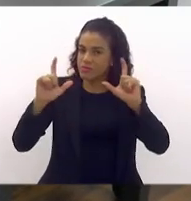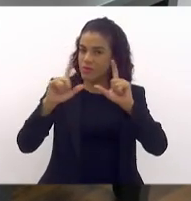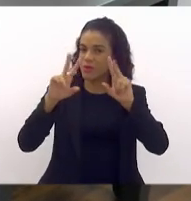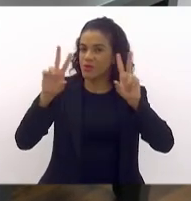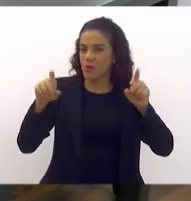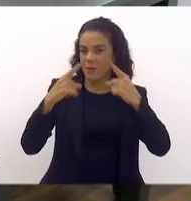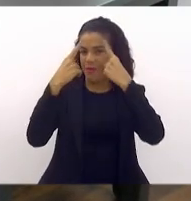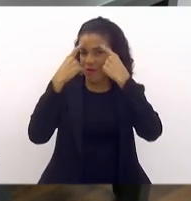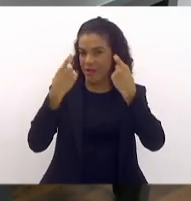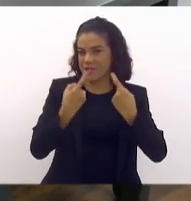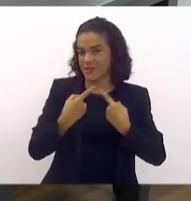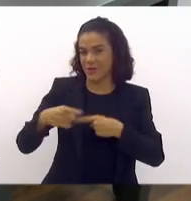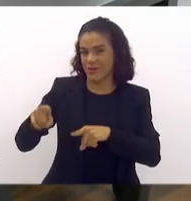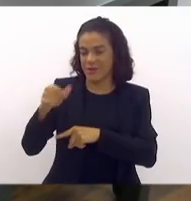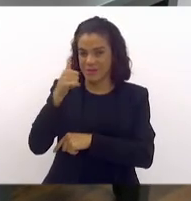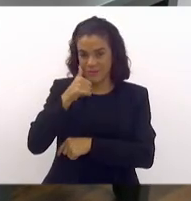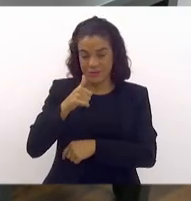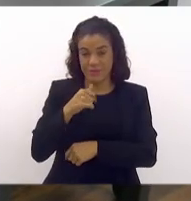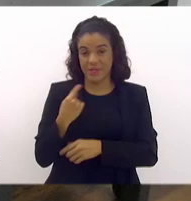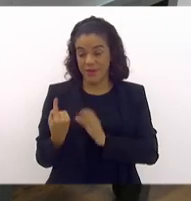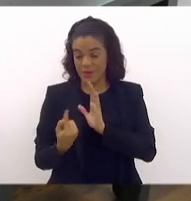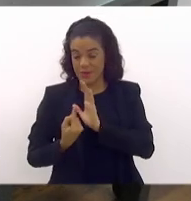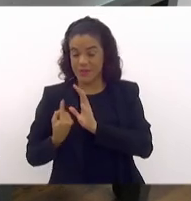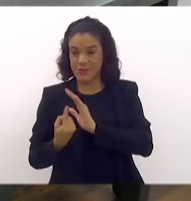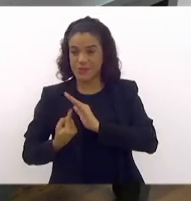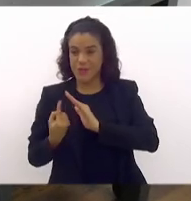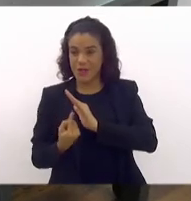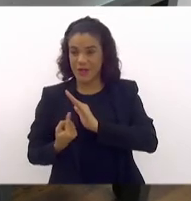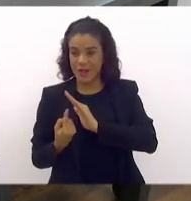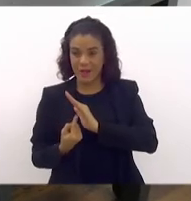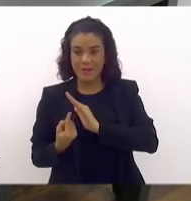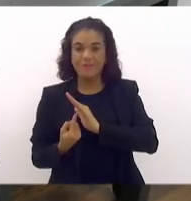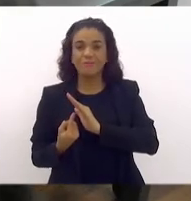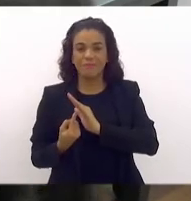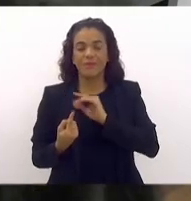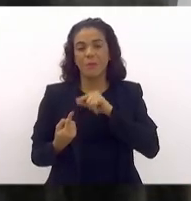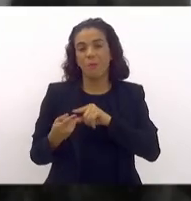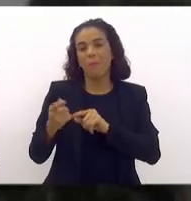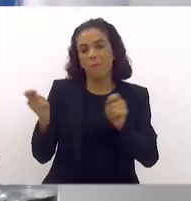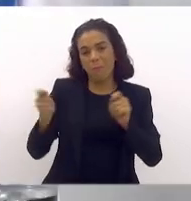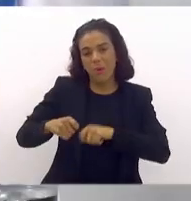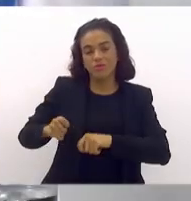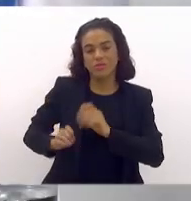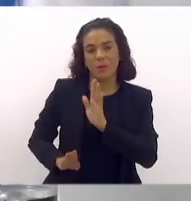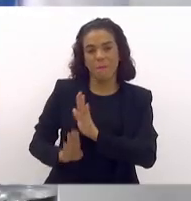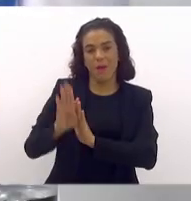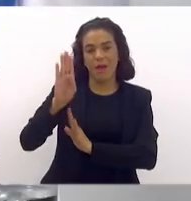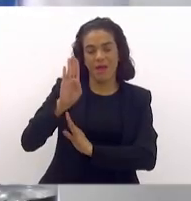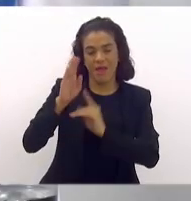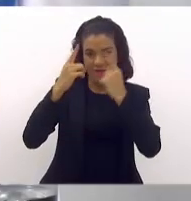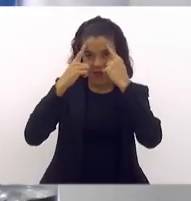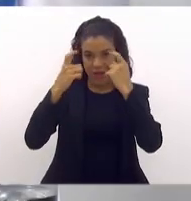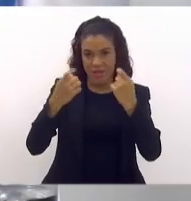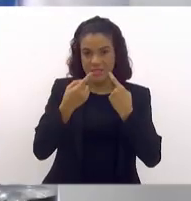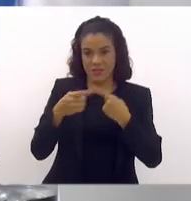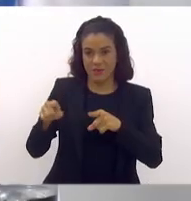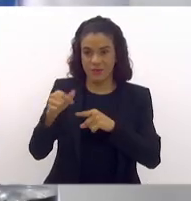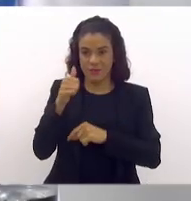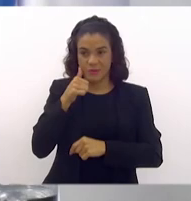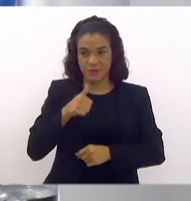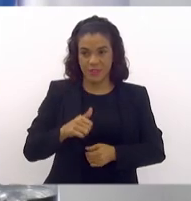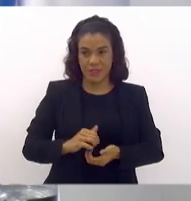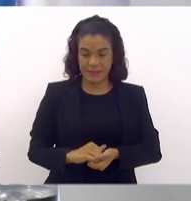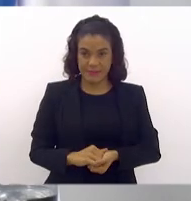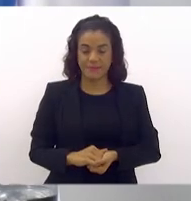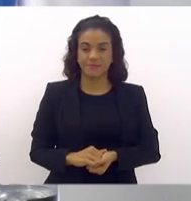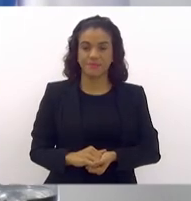mulheres, que o isolamento social potencializaria a violência contra as mulheres.